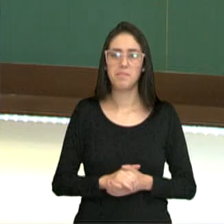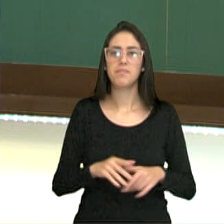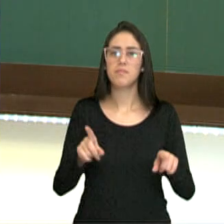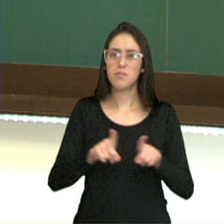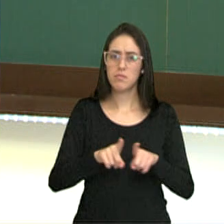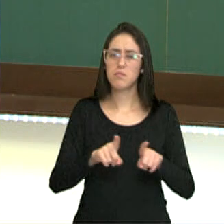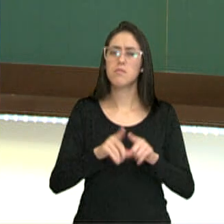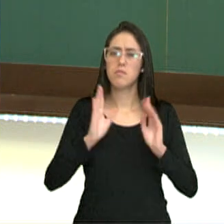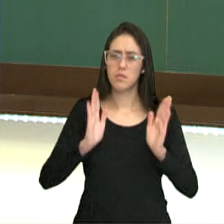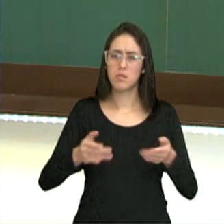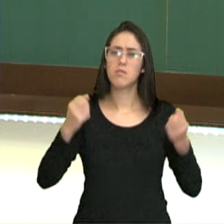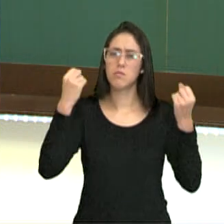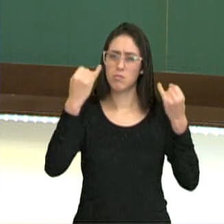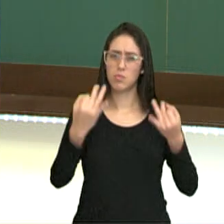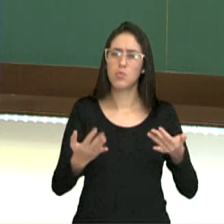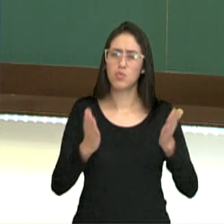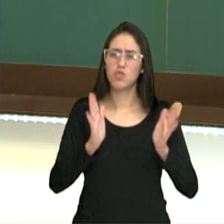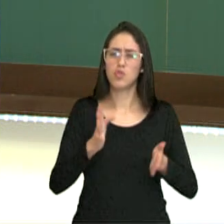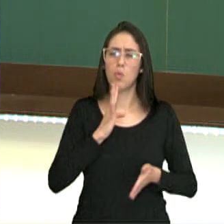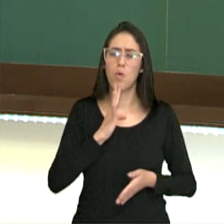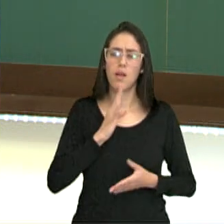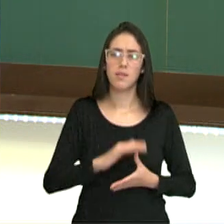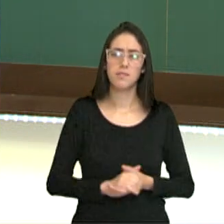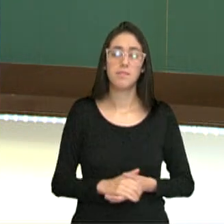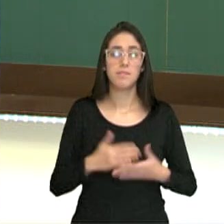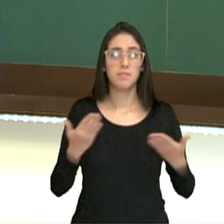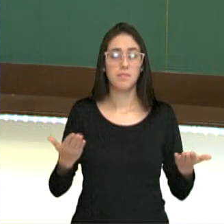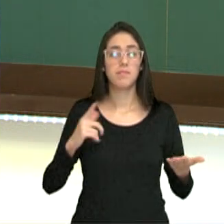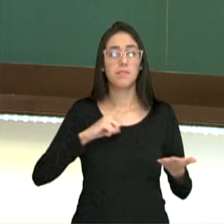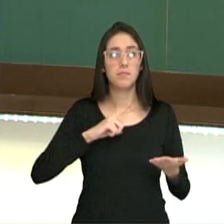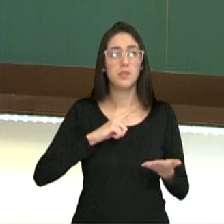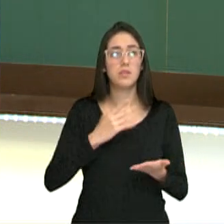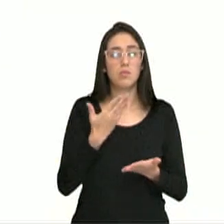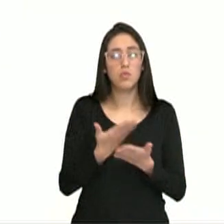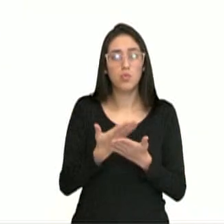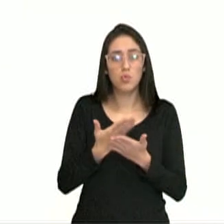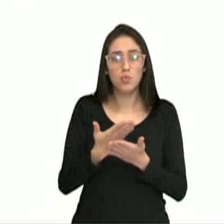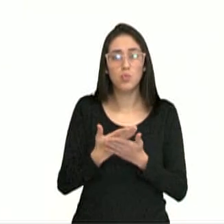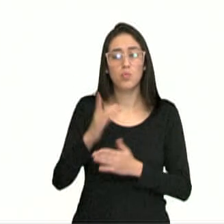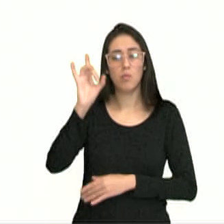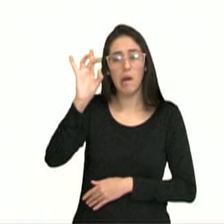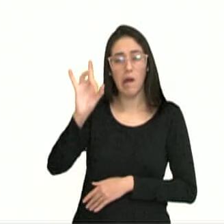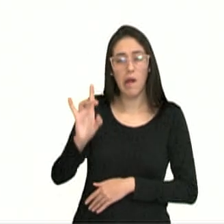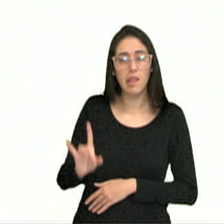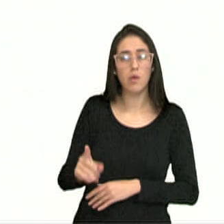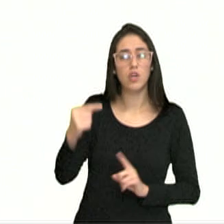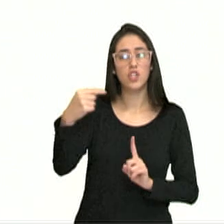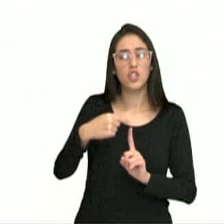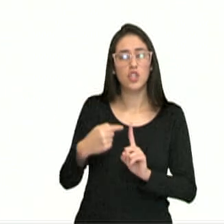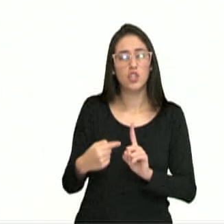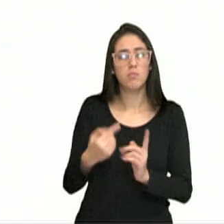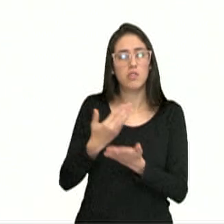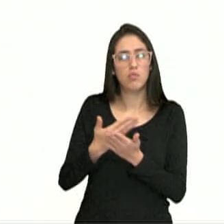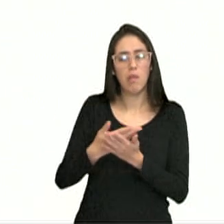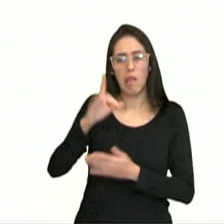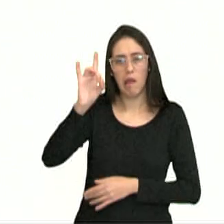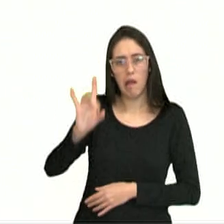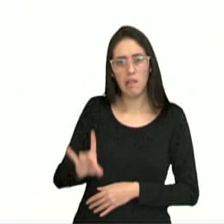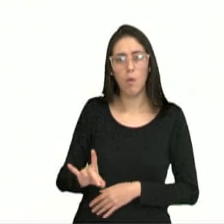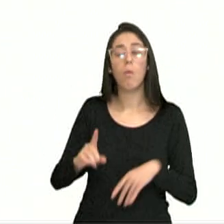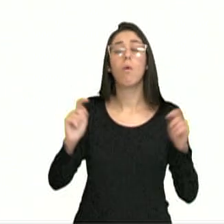é conhecido por nós. Com o estudo individual de cada uma das funções trigonométricas,